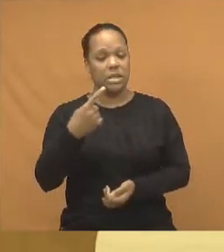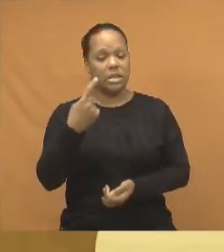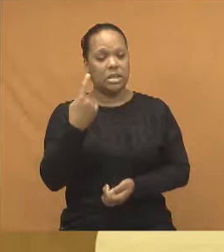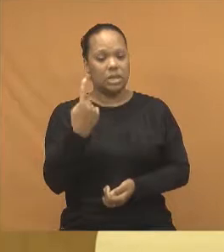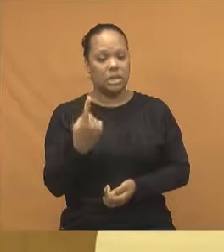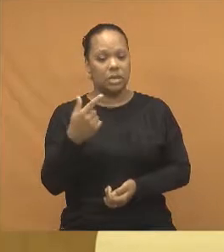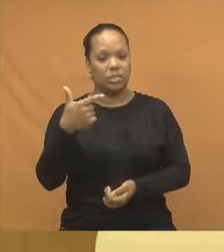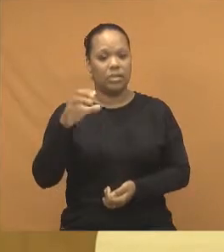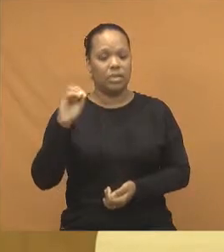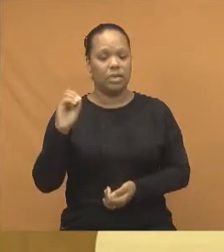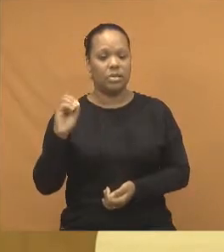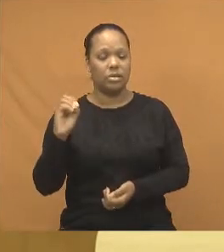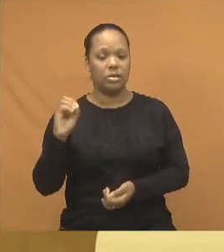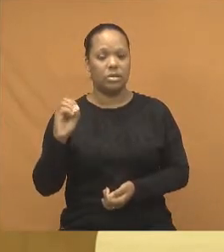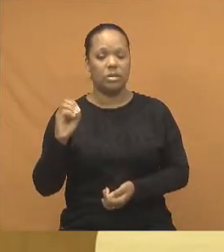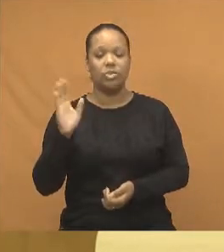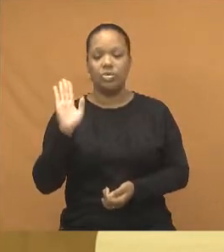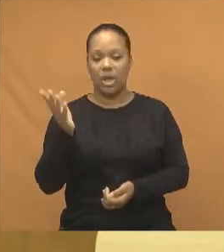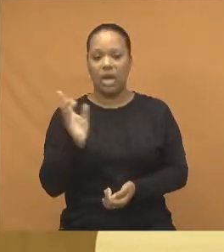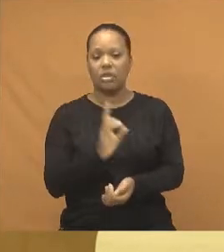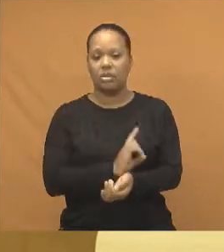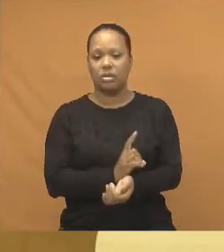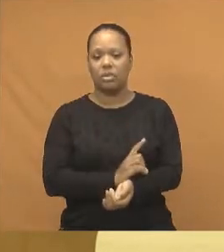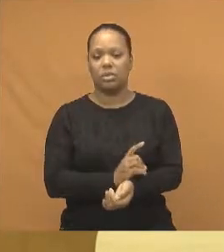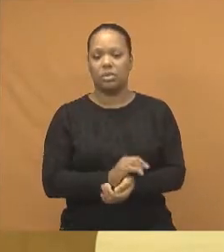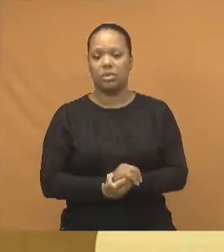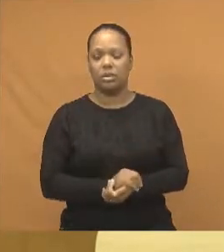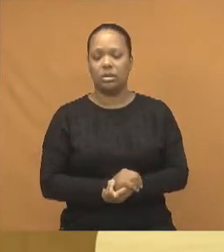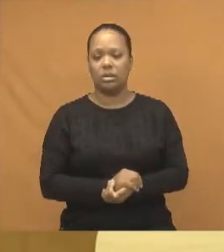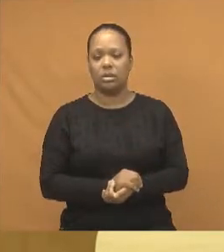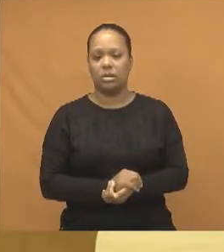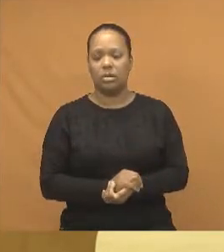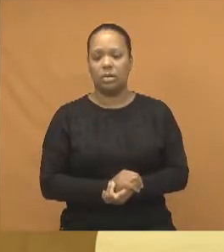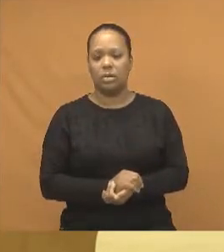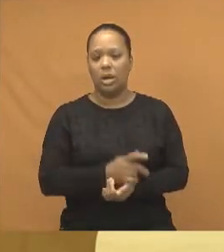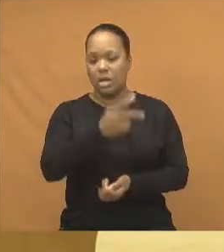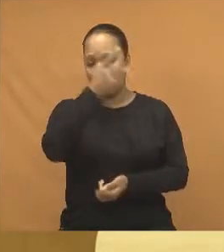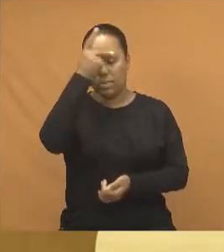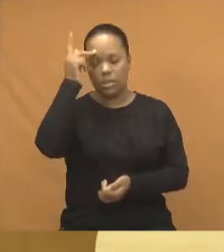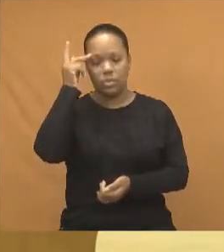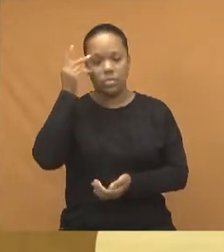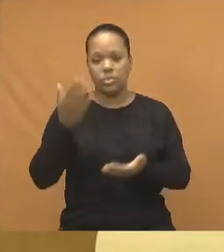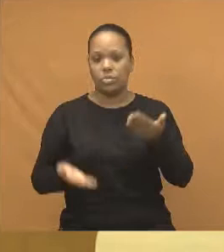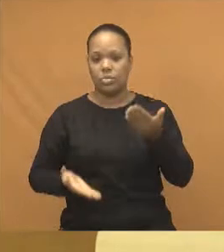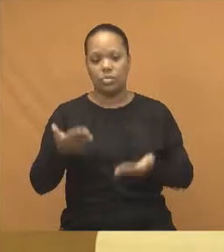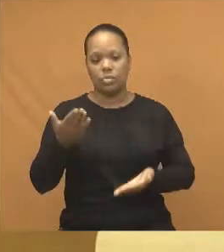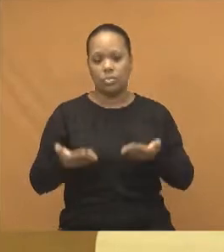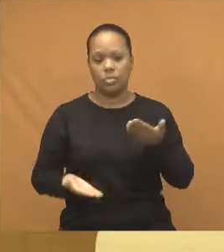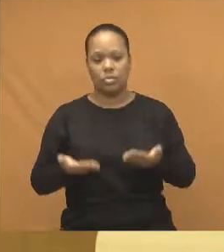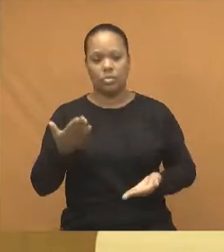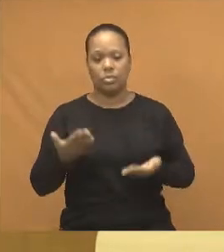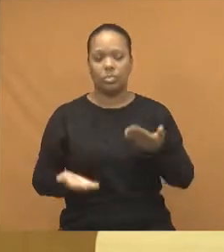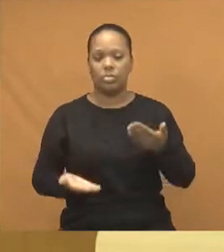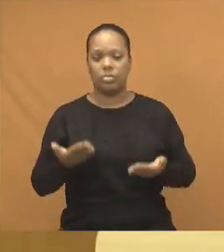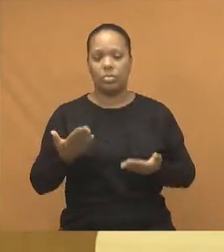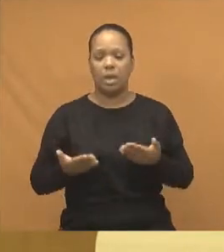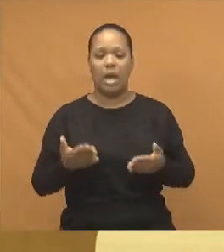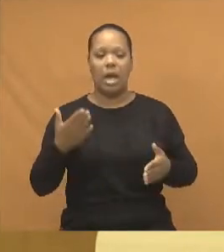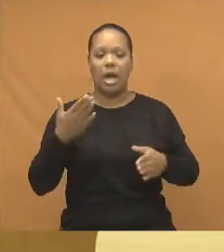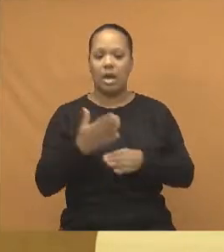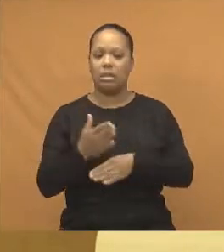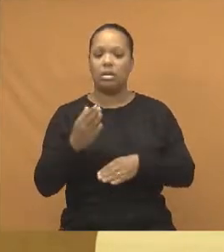125 já é diabético, os pacientes que têm essa oscilação tenham realmente o seu